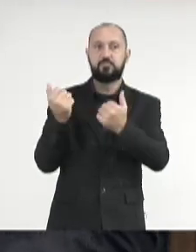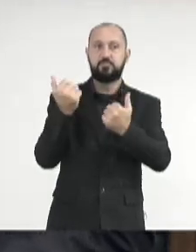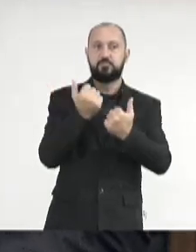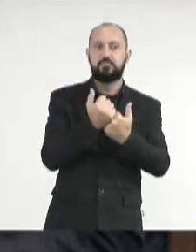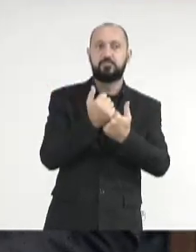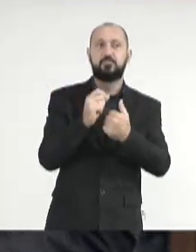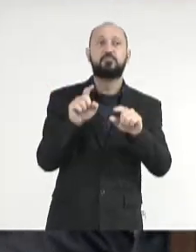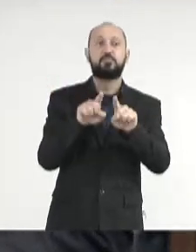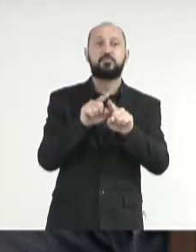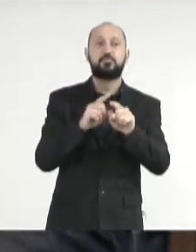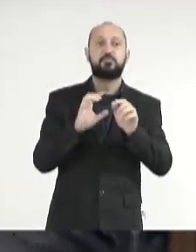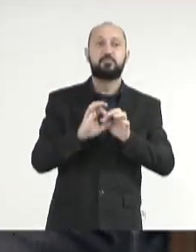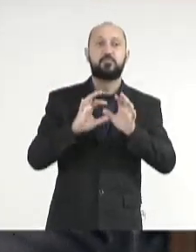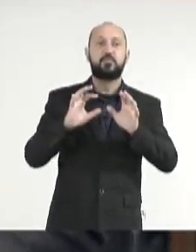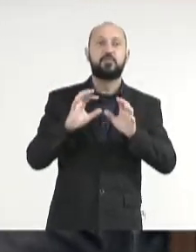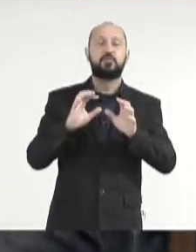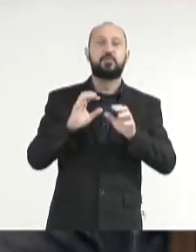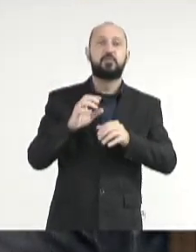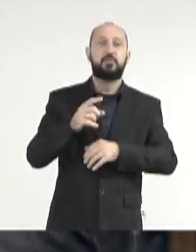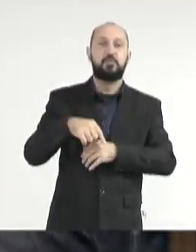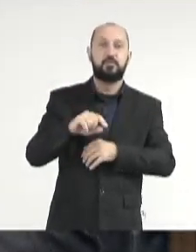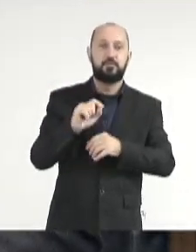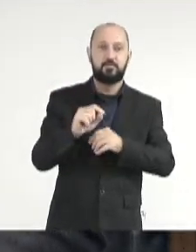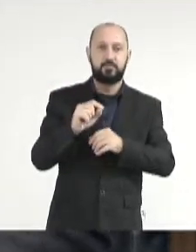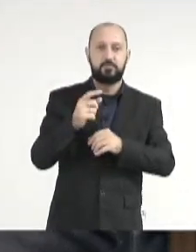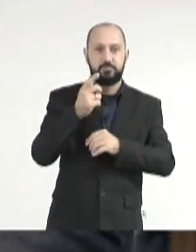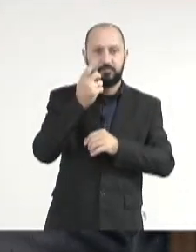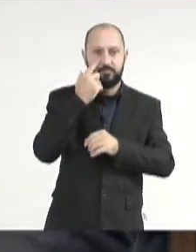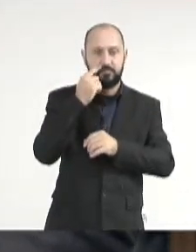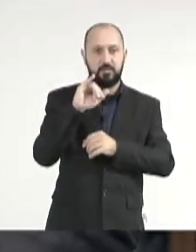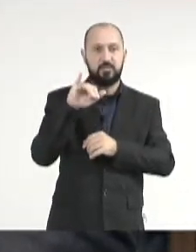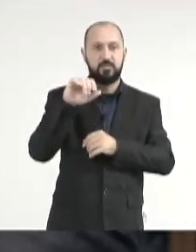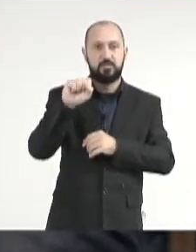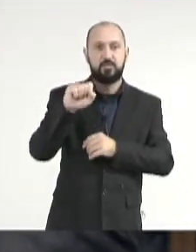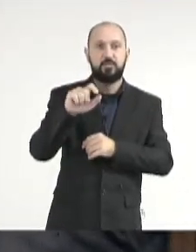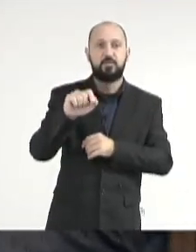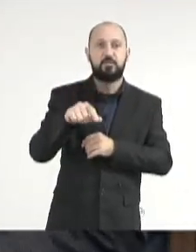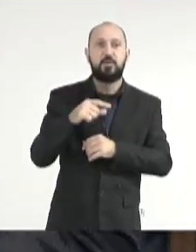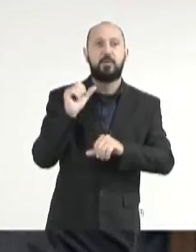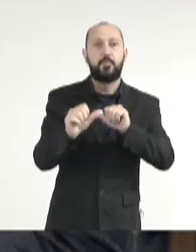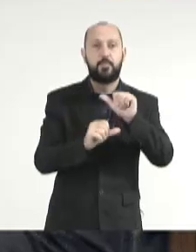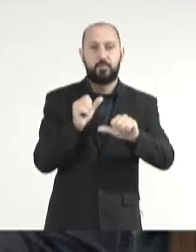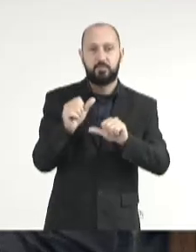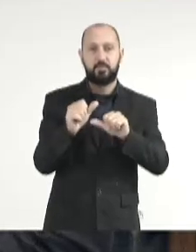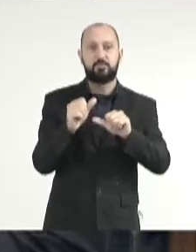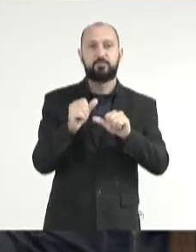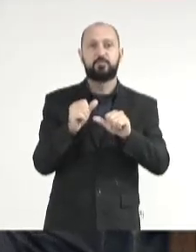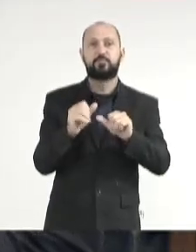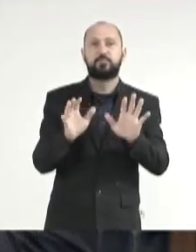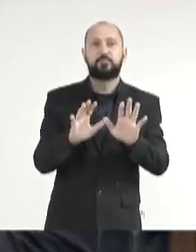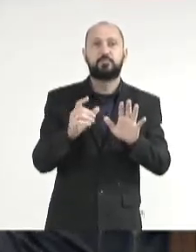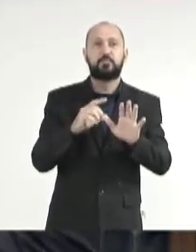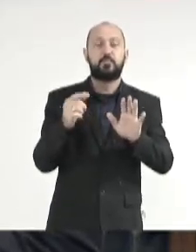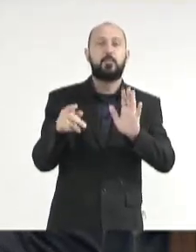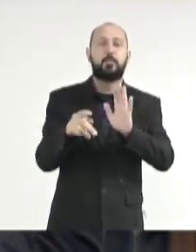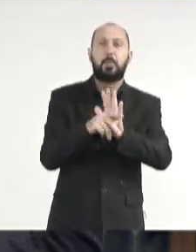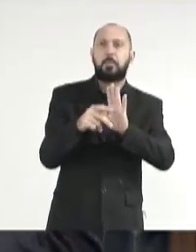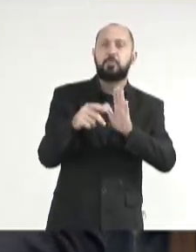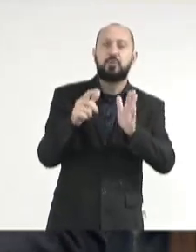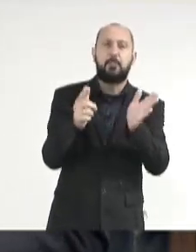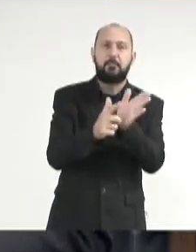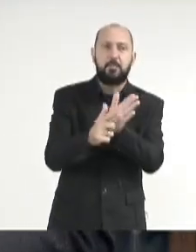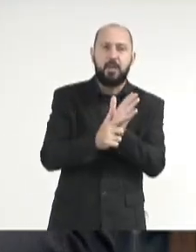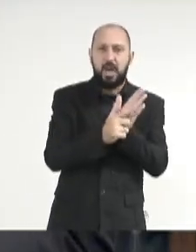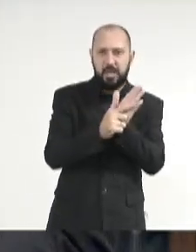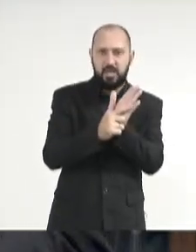tributária também ficam isentas dessa questão da presunção de ICMS. Mas é uma das grandes mudanças. Também tem itens de papelaria.